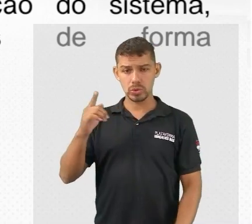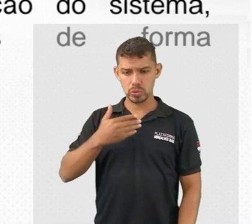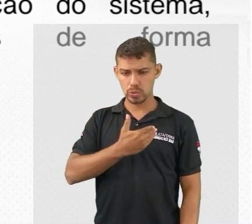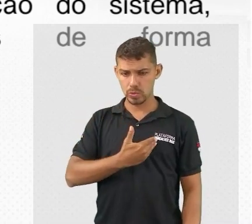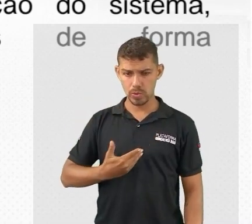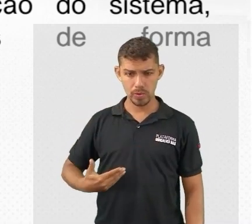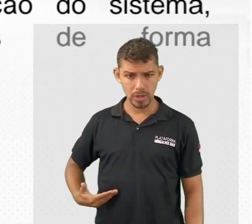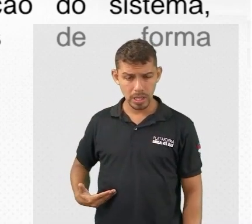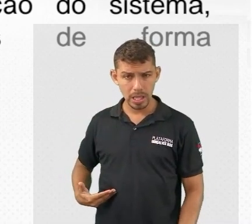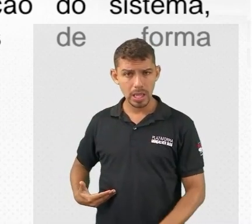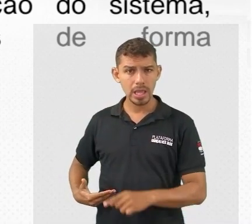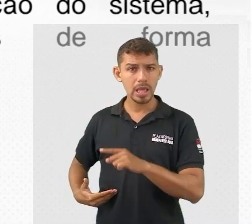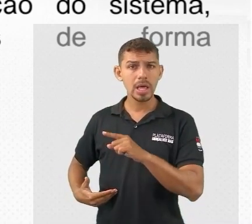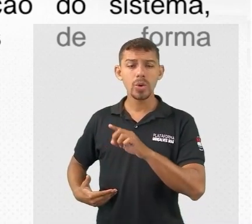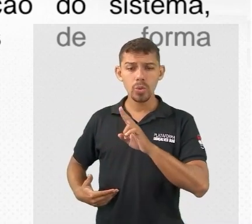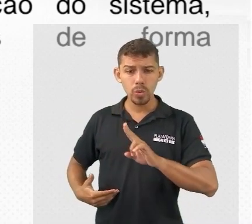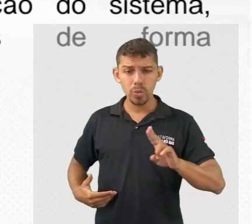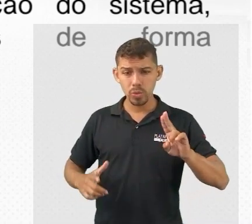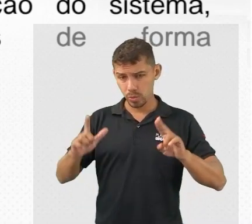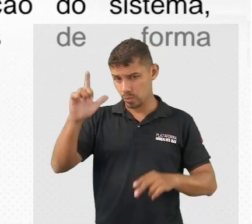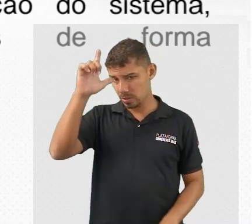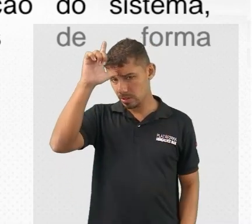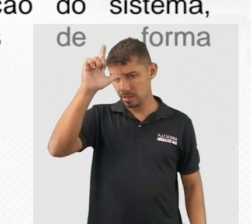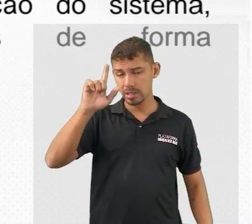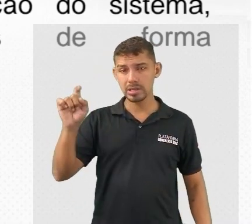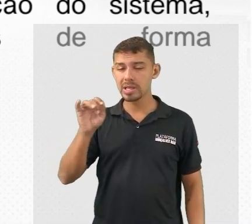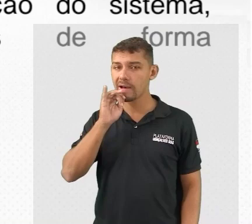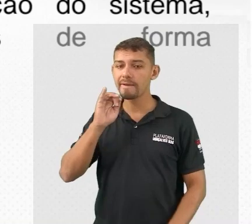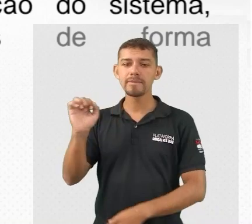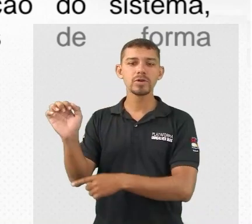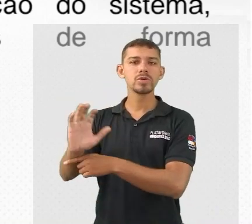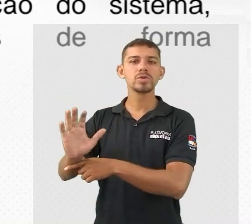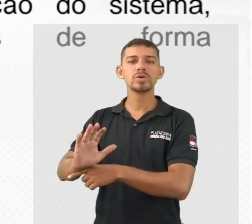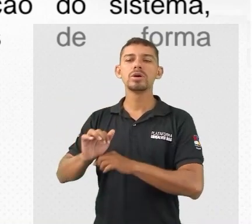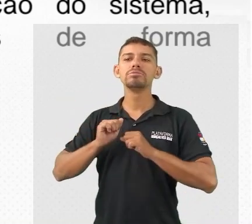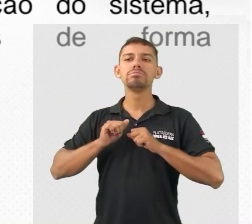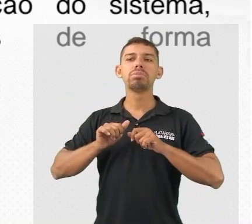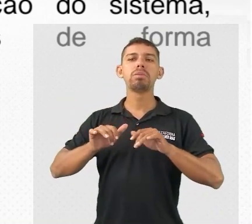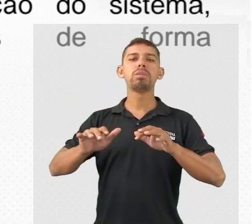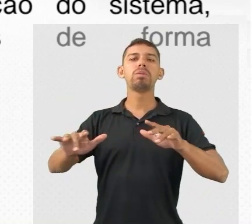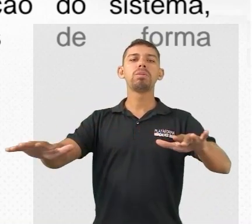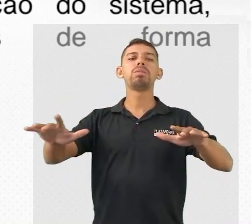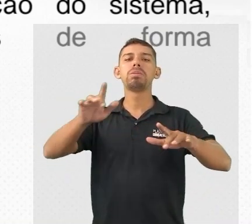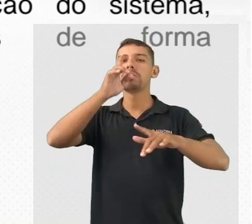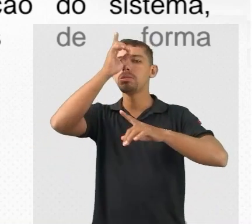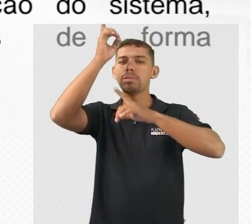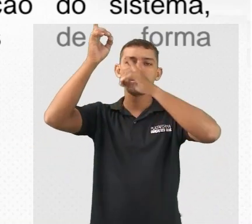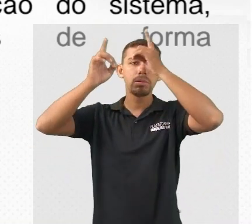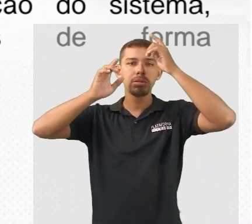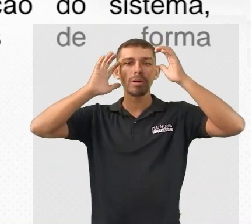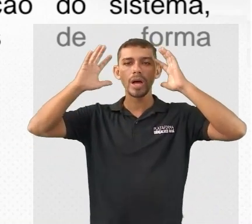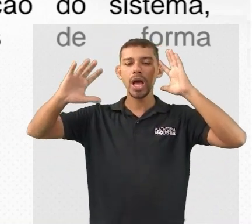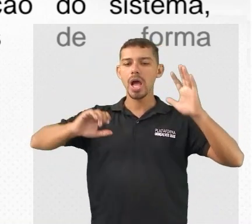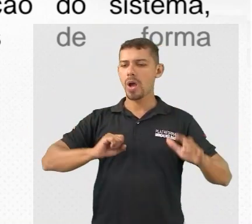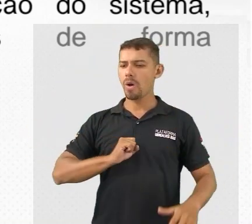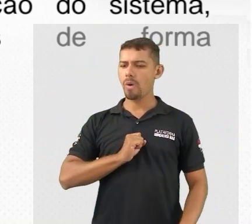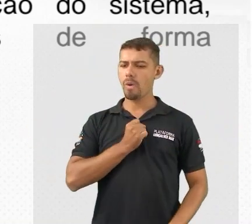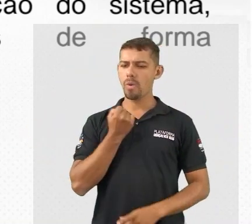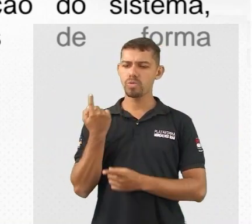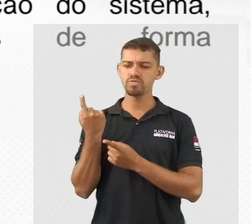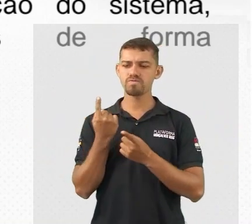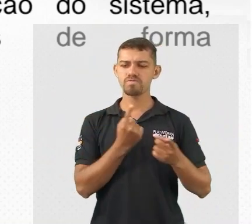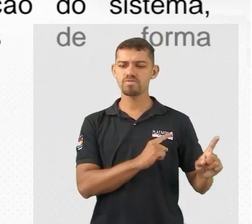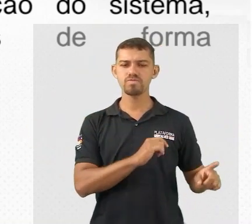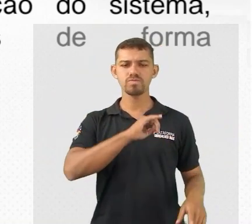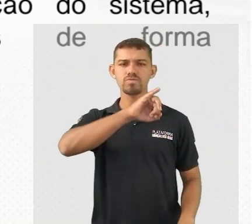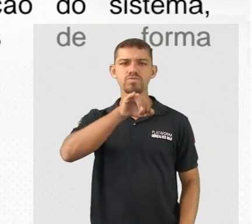Hitler usou de forma muito intensa o cinema para propagar as ideias de ódio ao povo judeu a